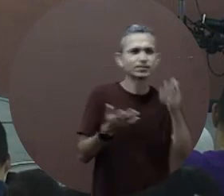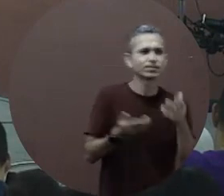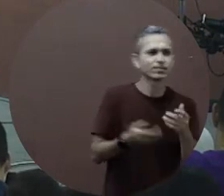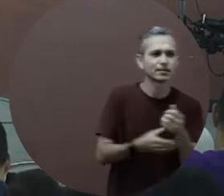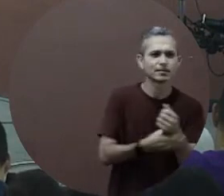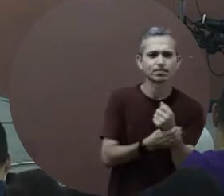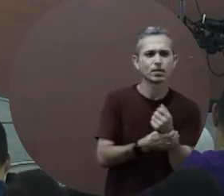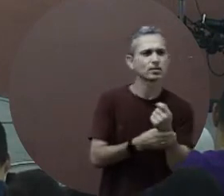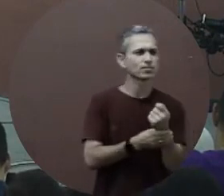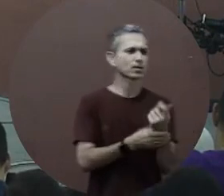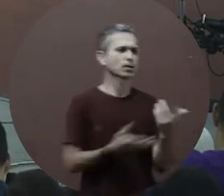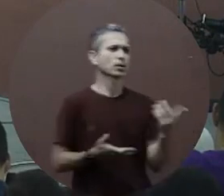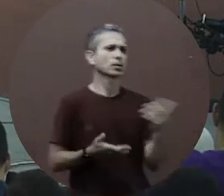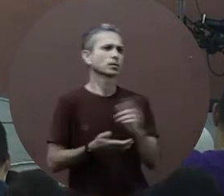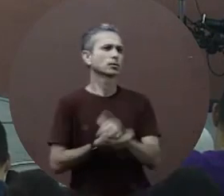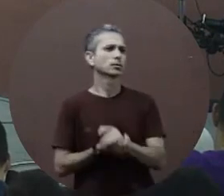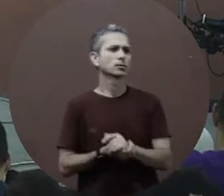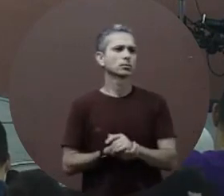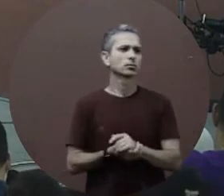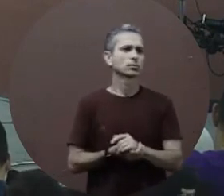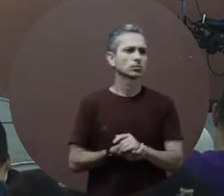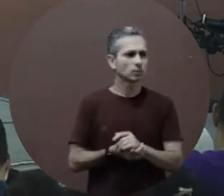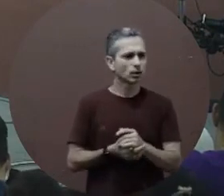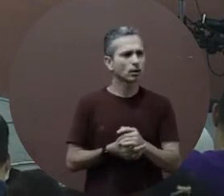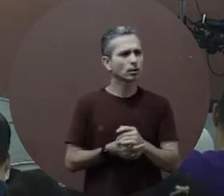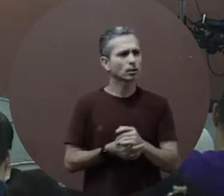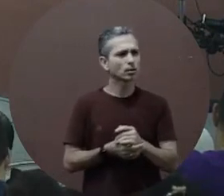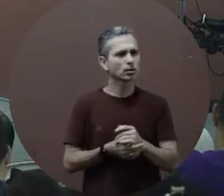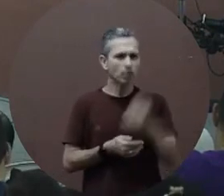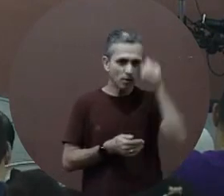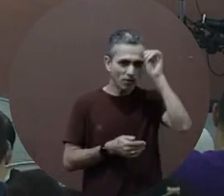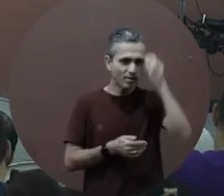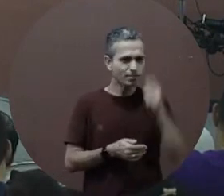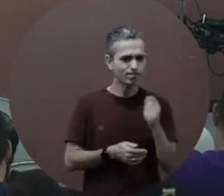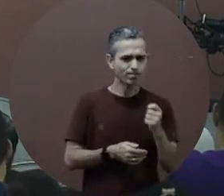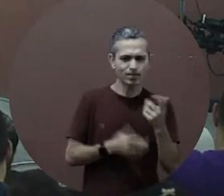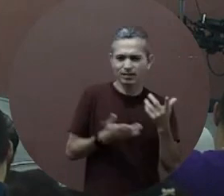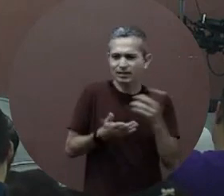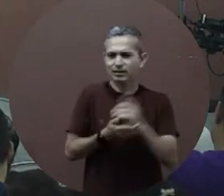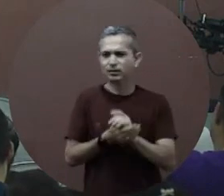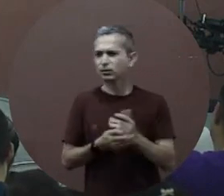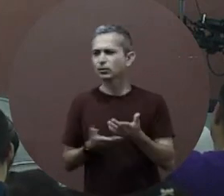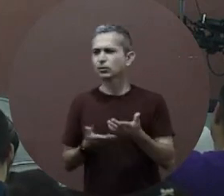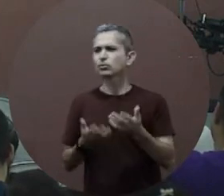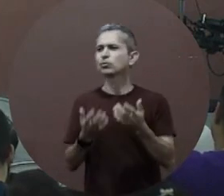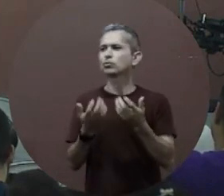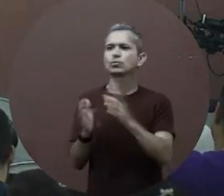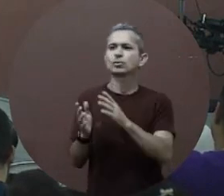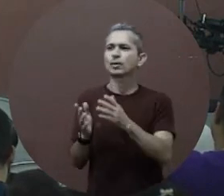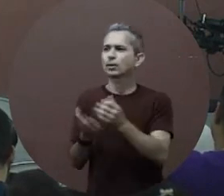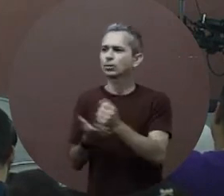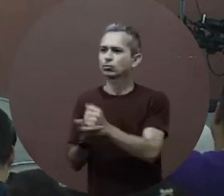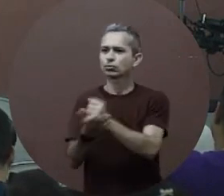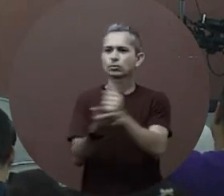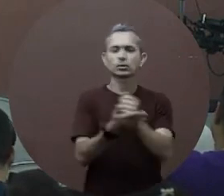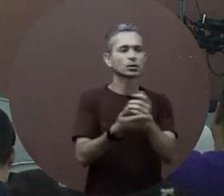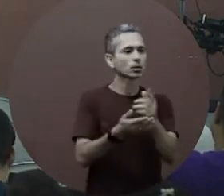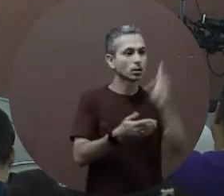Contentem-se com as coisas que vocês têm. Porque Deus disse, de maneira alguma deixarei você e nunca